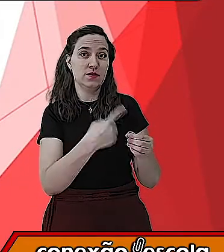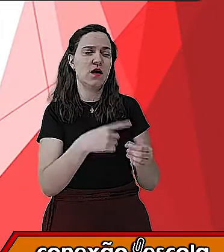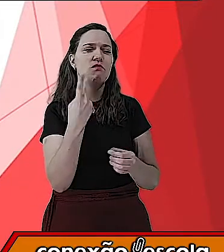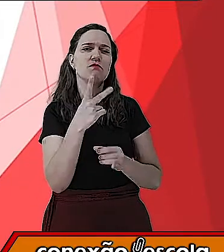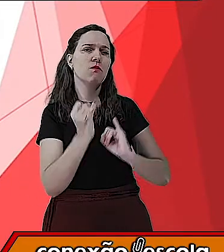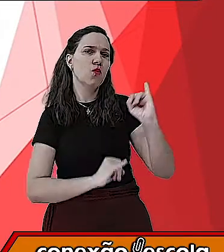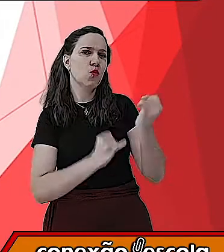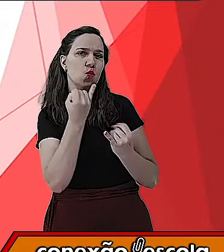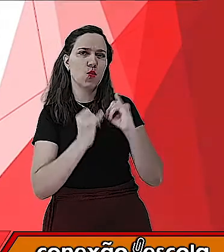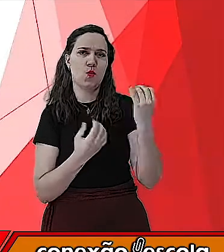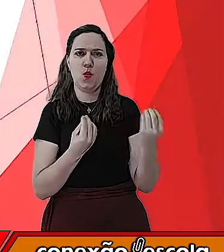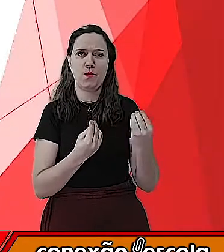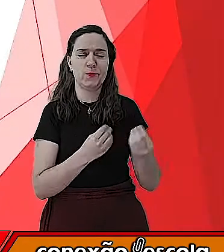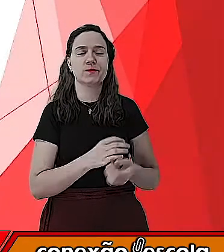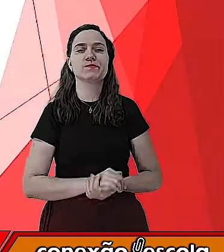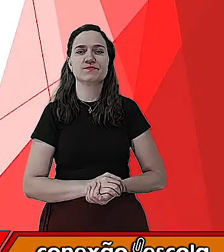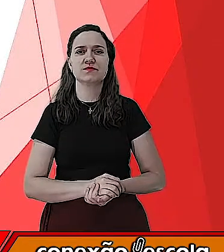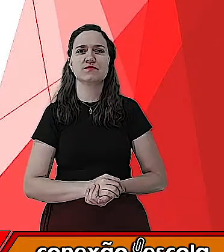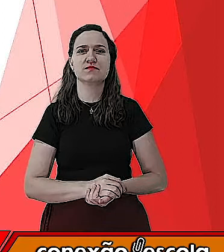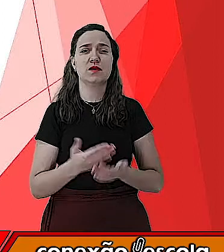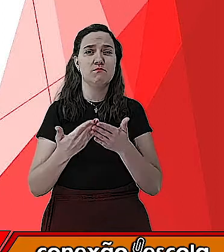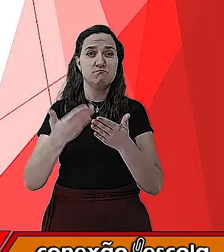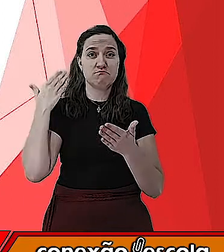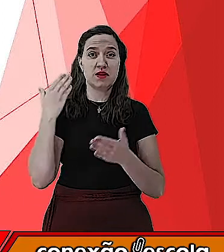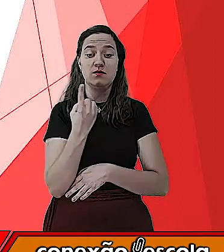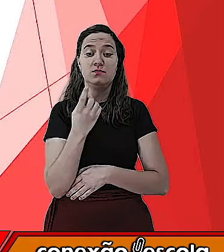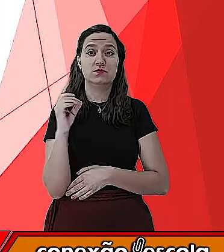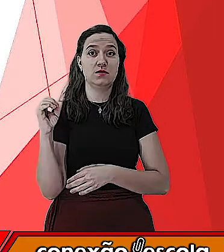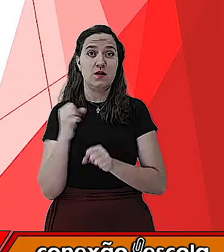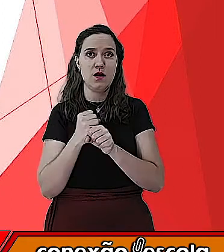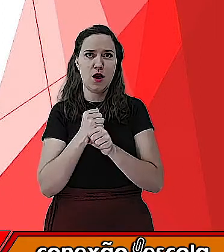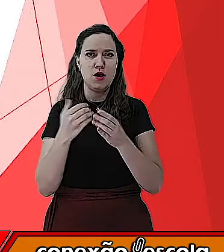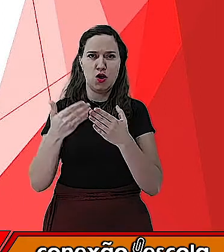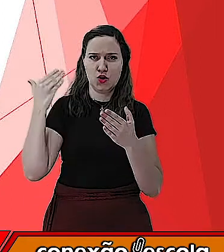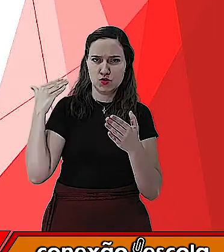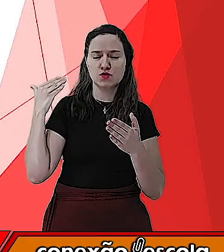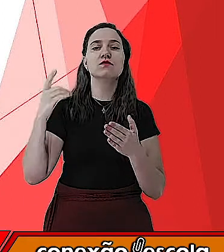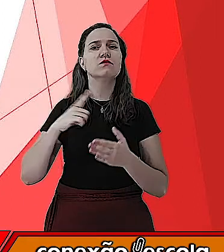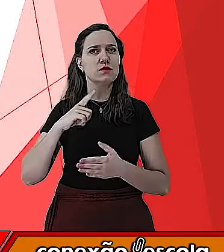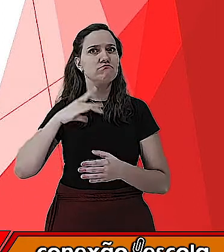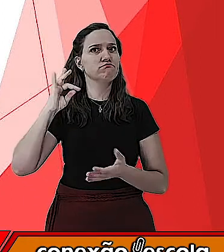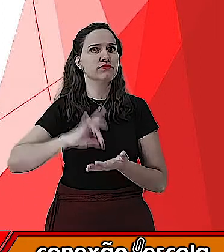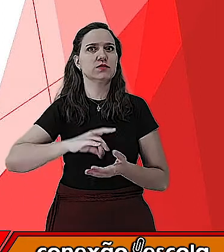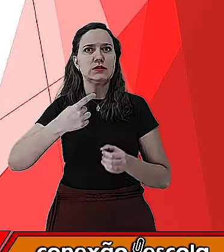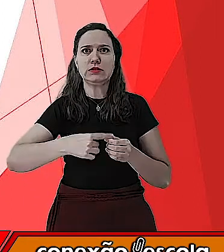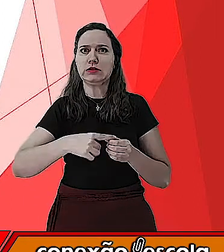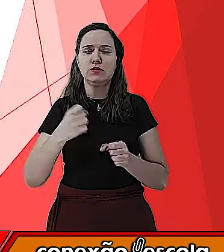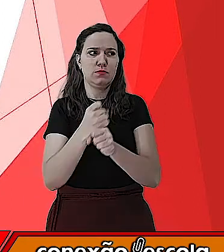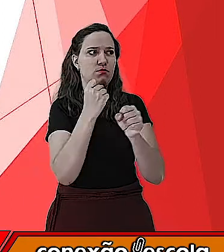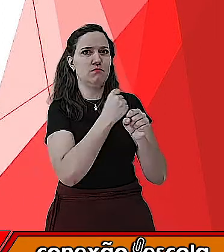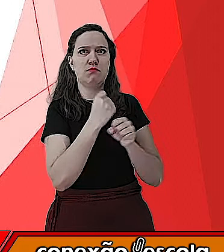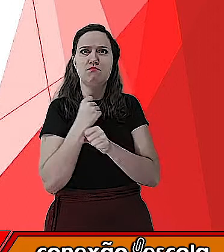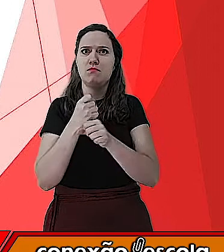indústria. Há pouco mais de 100 anos, houve um grande desenvolvimento das cidades, principalmente no Rio